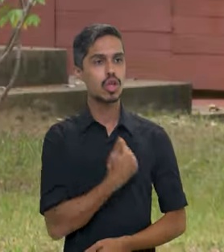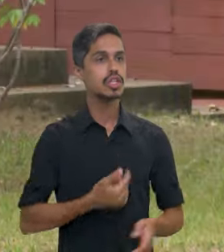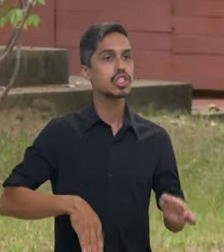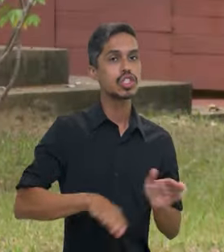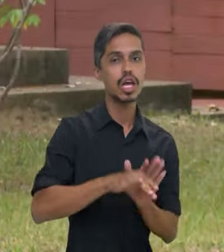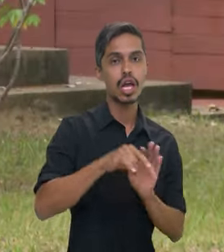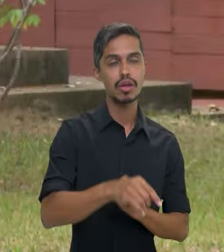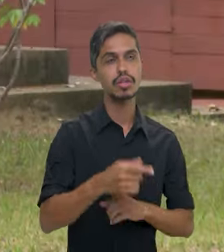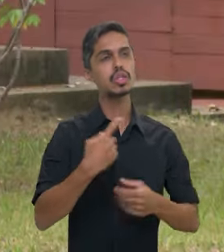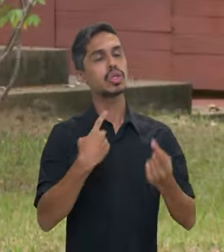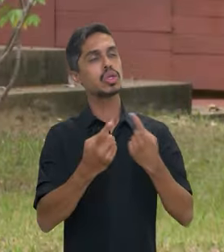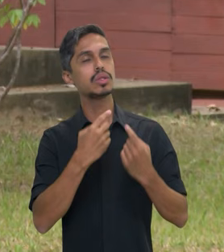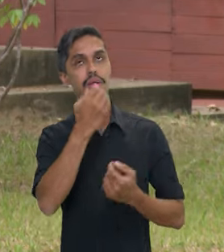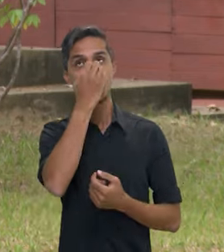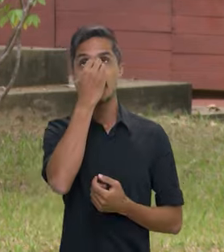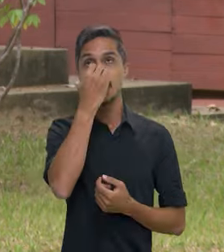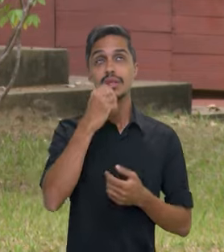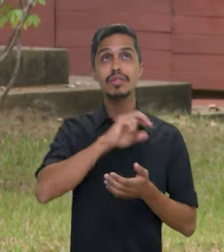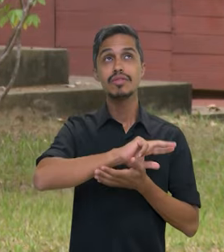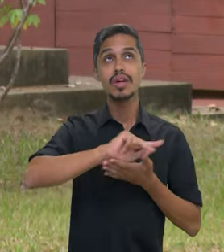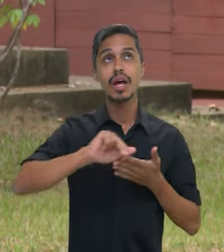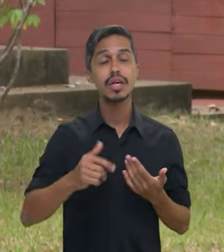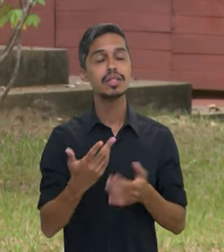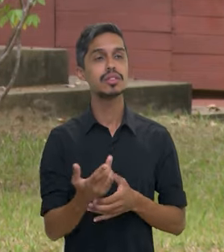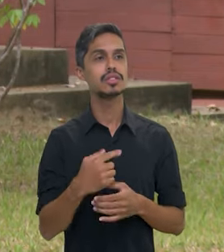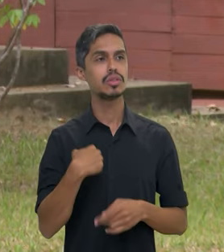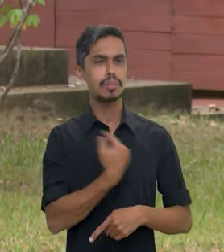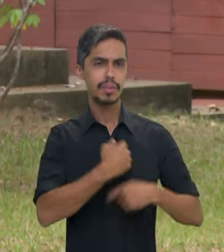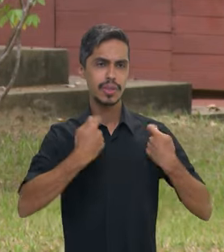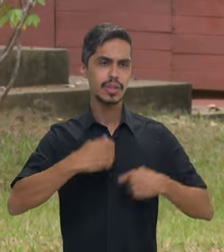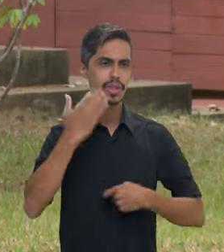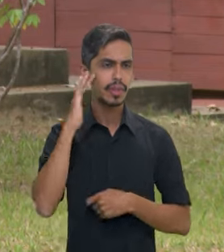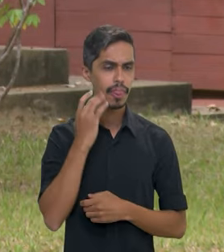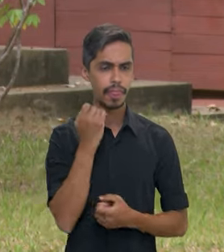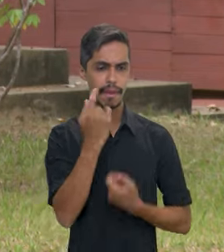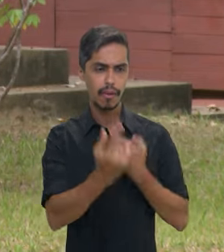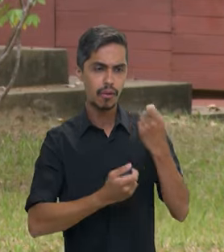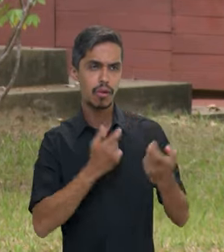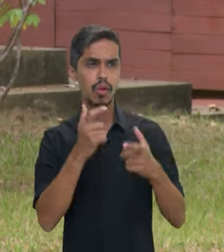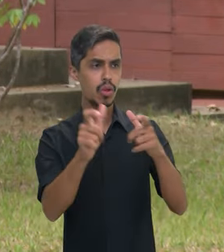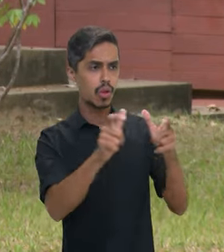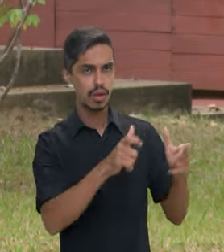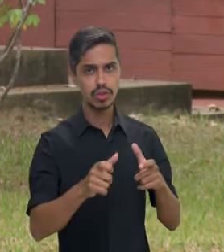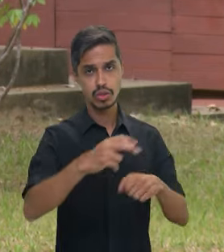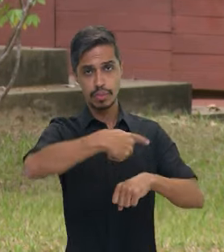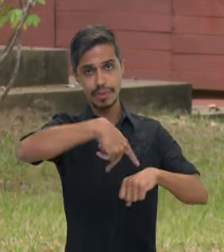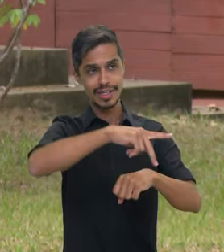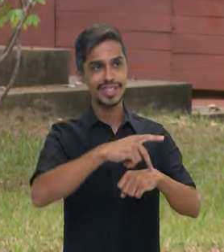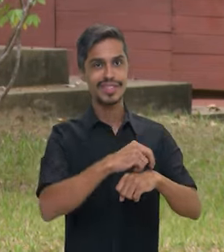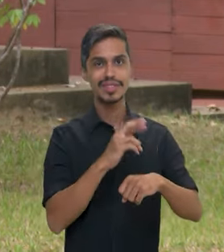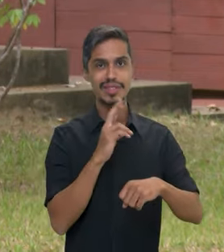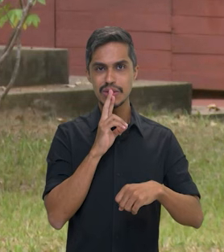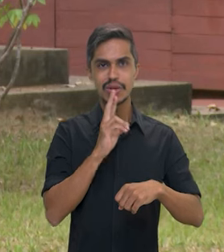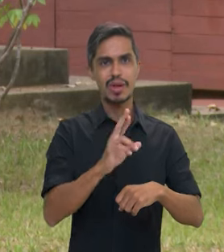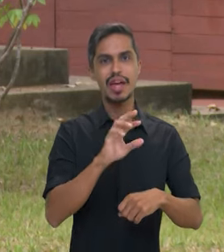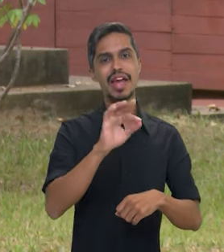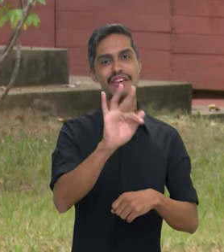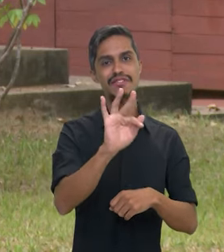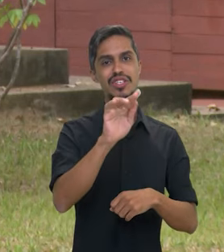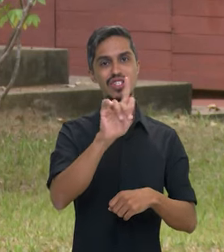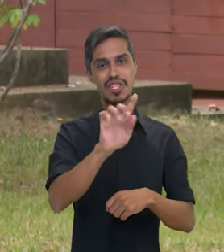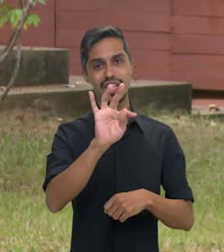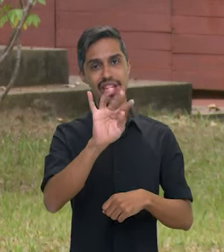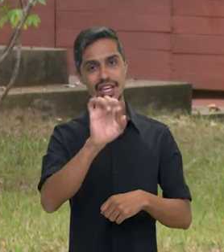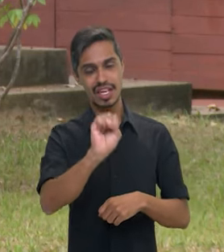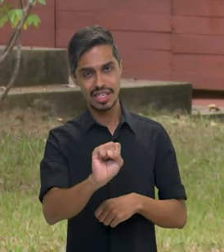Quando nós chegamos e a partir de discussões, nós precisamos entender que algumas regiões do país não estavam respondendo no